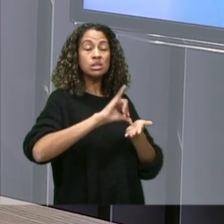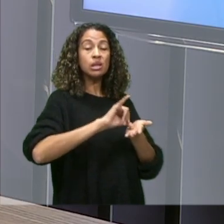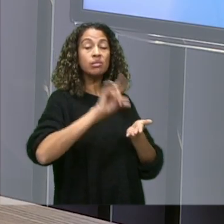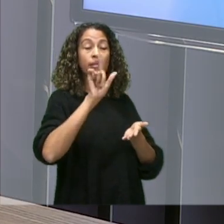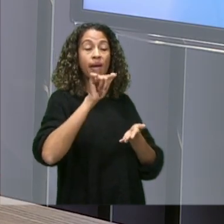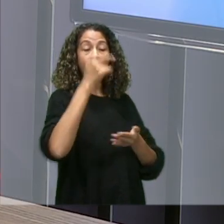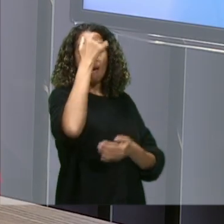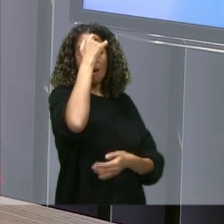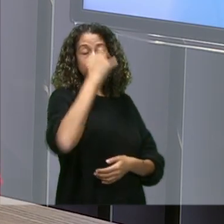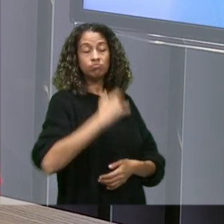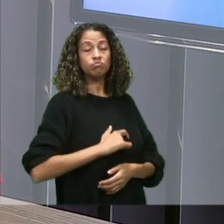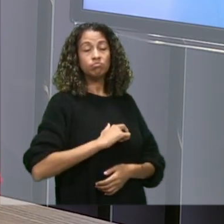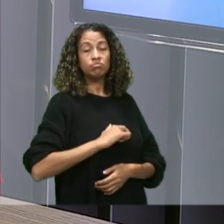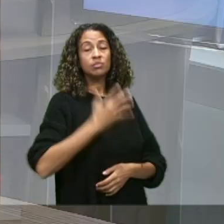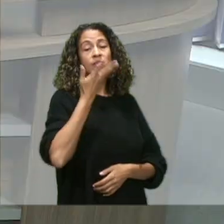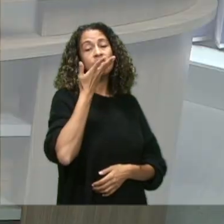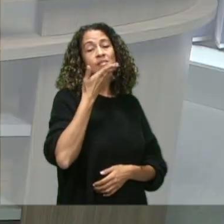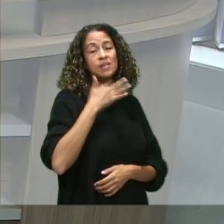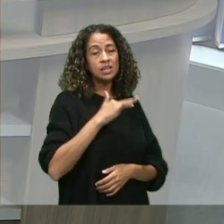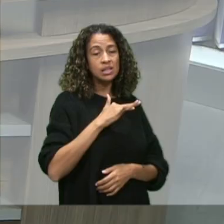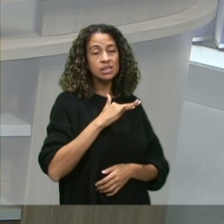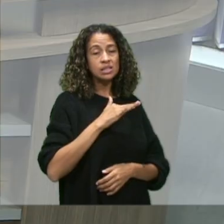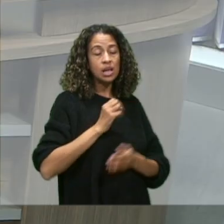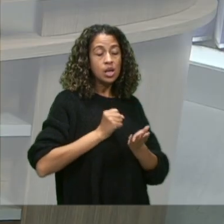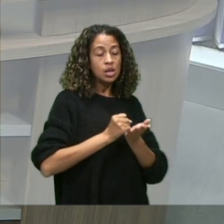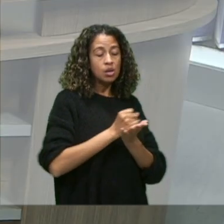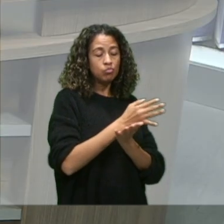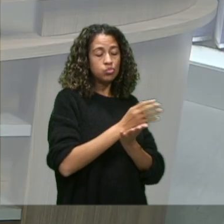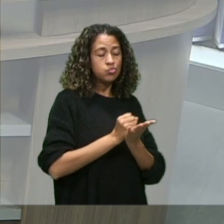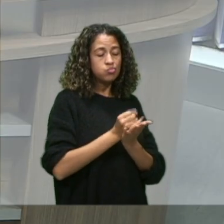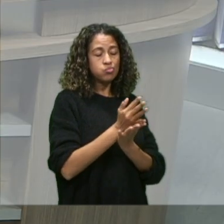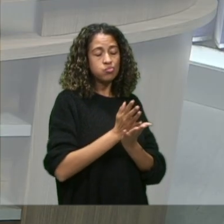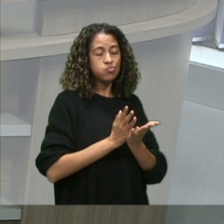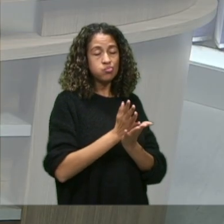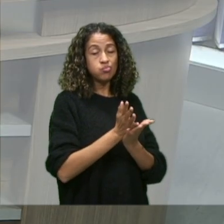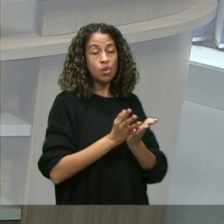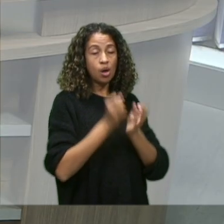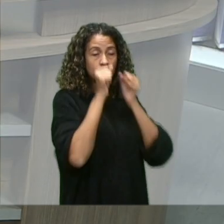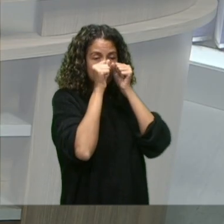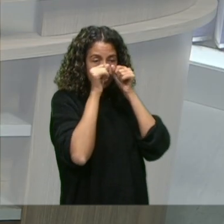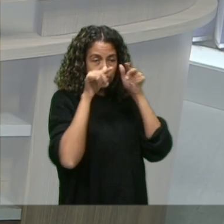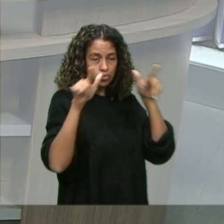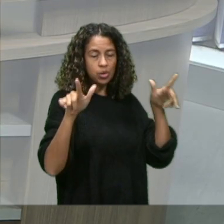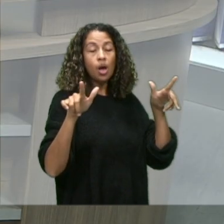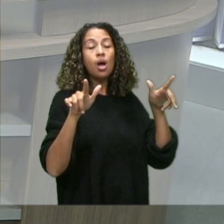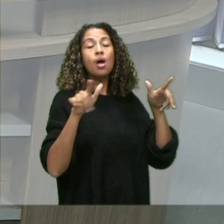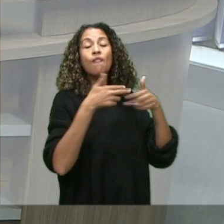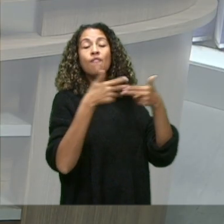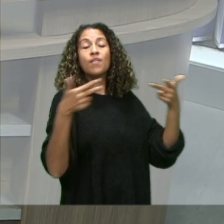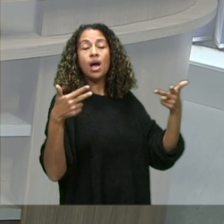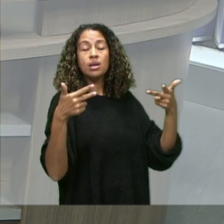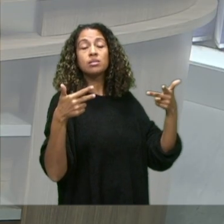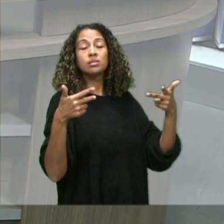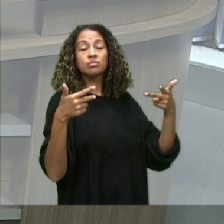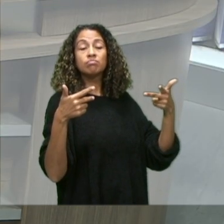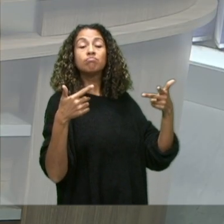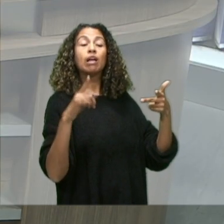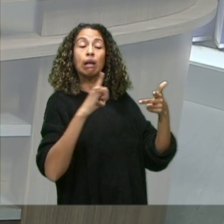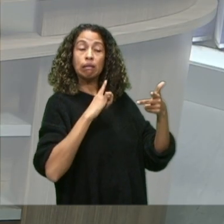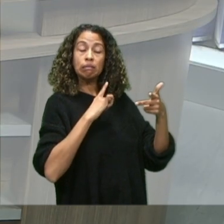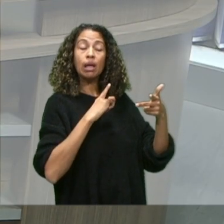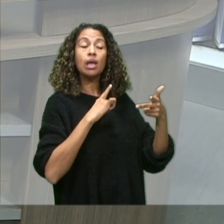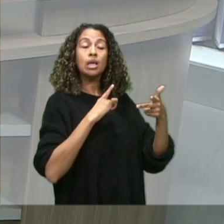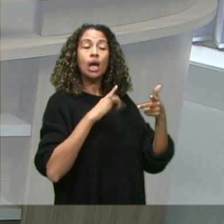partir dela se tem diversas visões. Por quê? Porque ela tem essa curiosidade e às vezes ela tem essa questão da contestação,